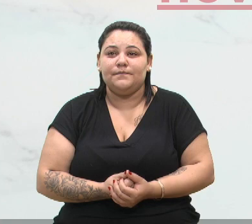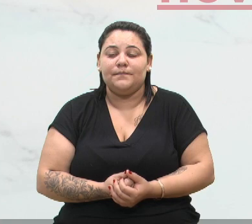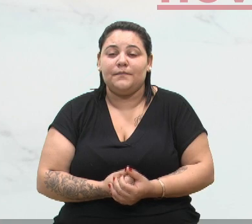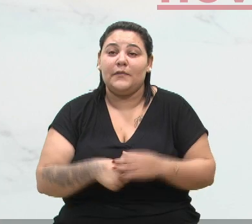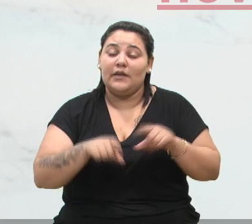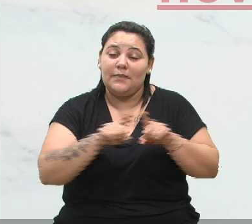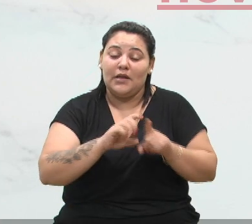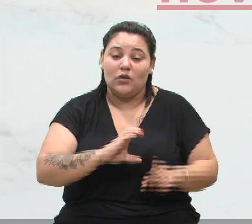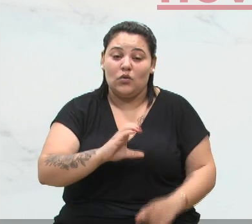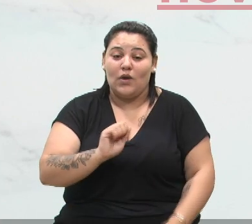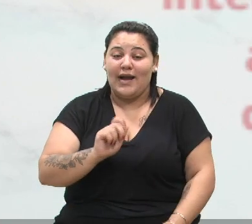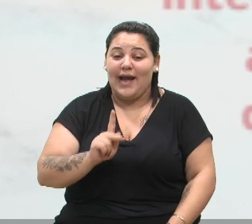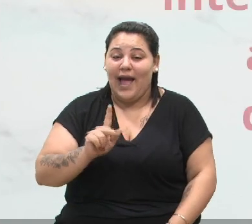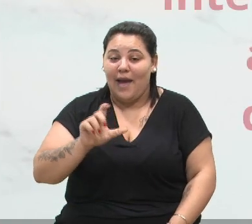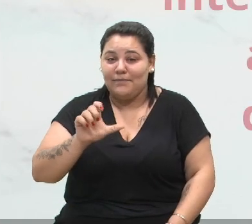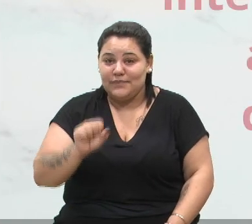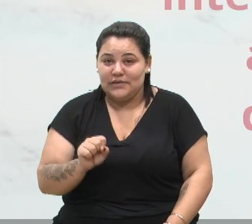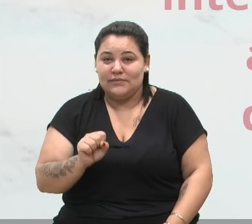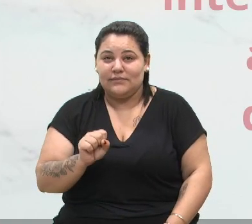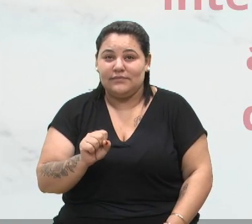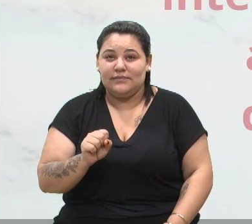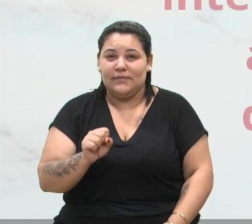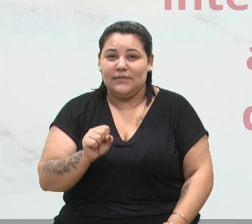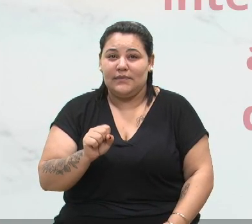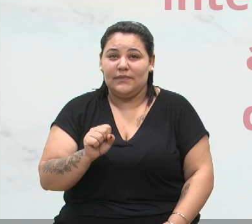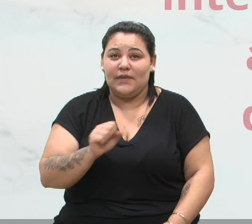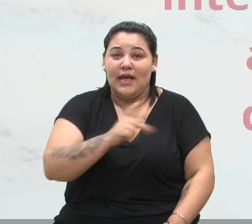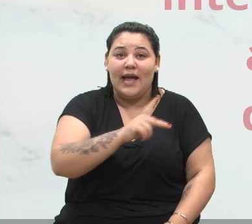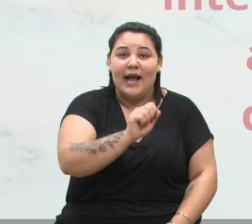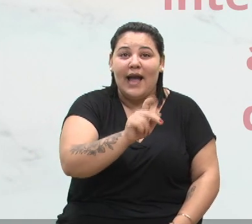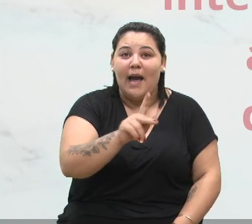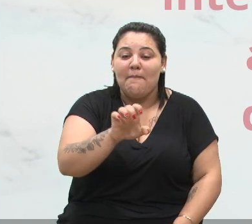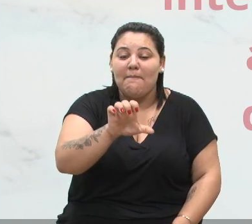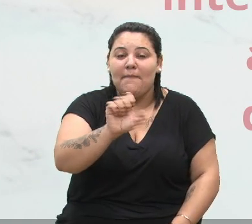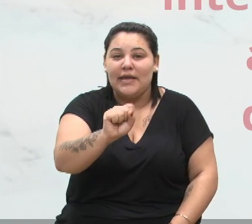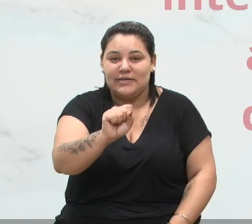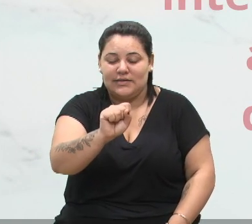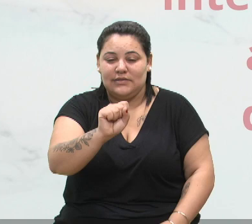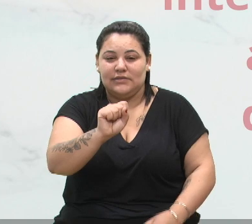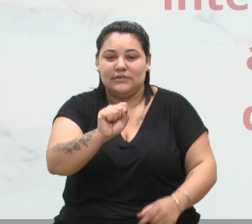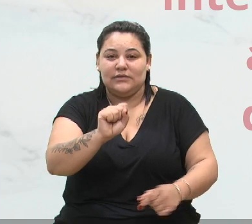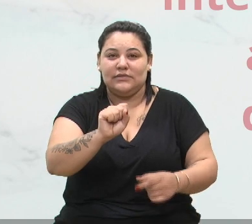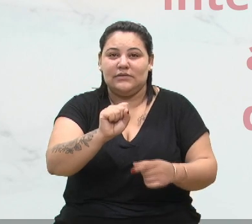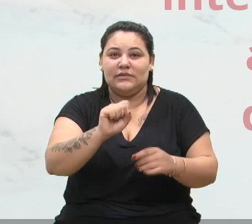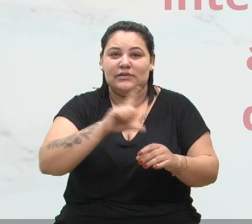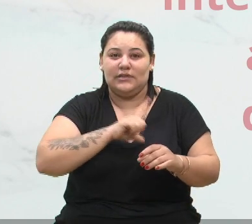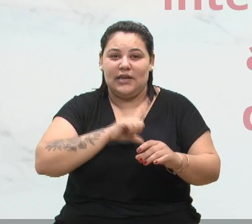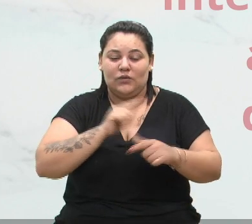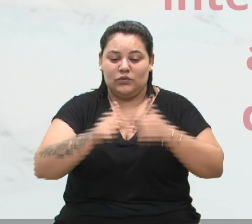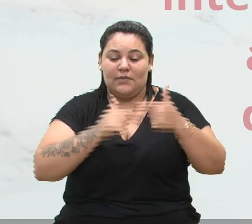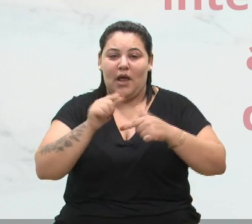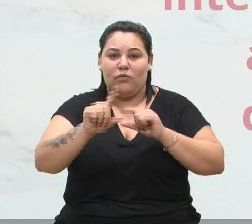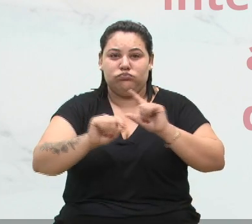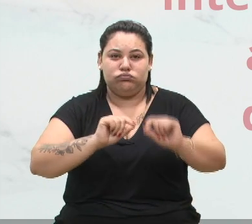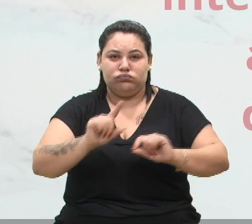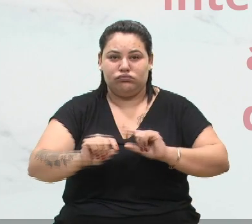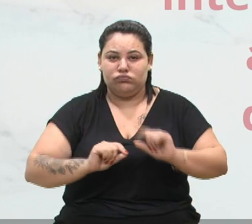do CAPES também, né, o processo de seleção. Também isso